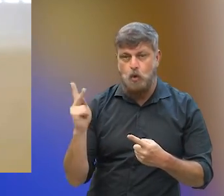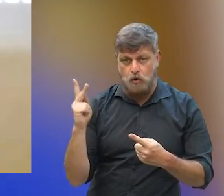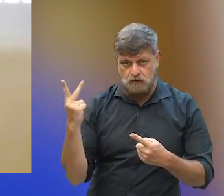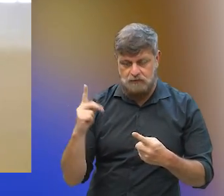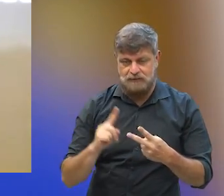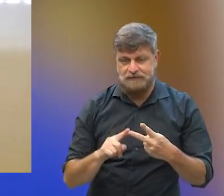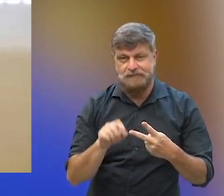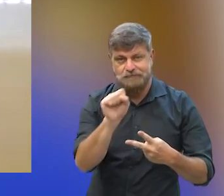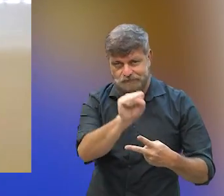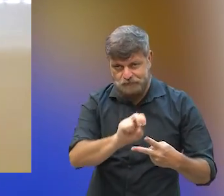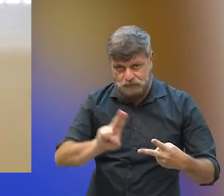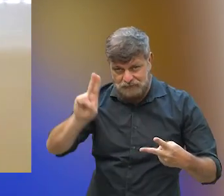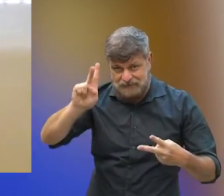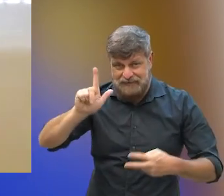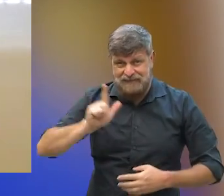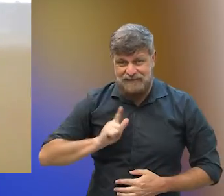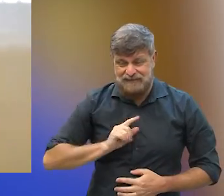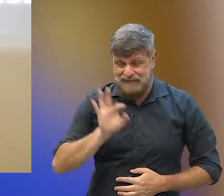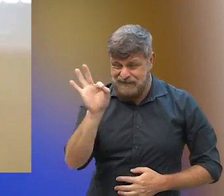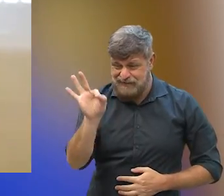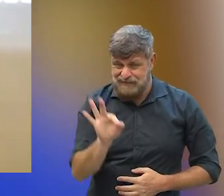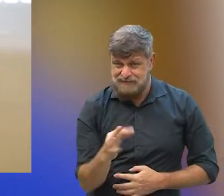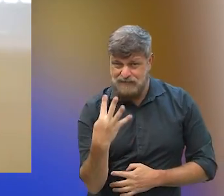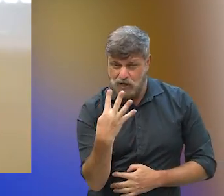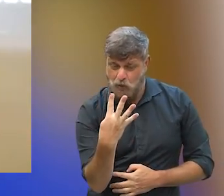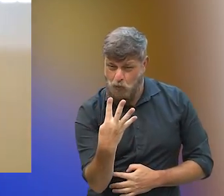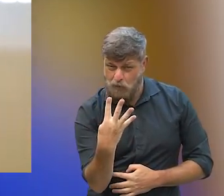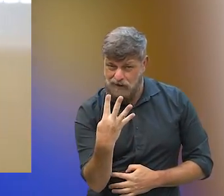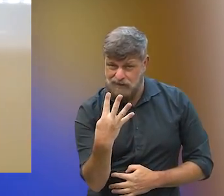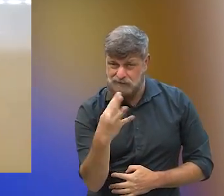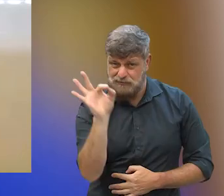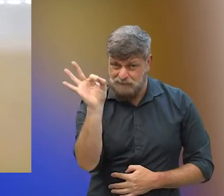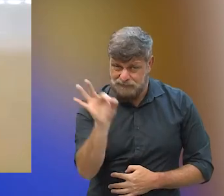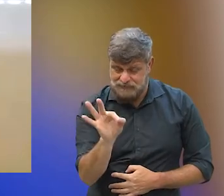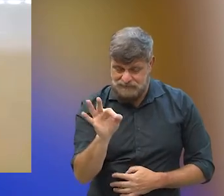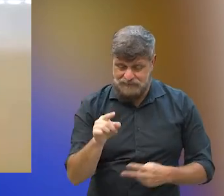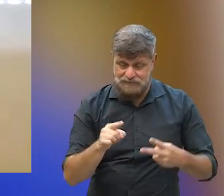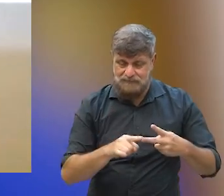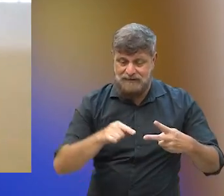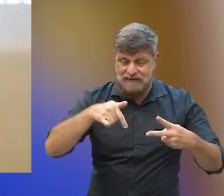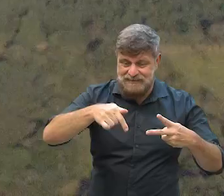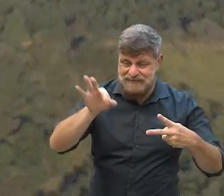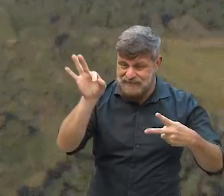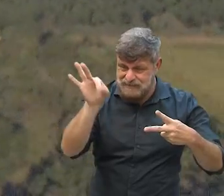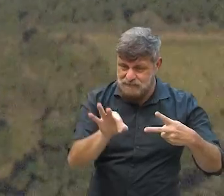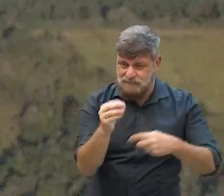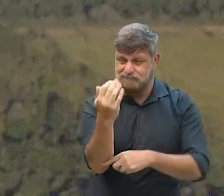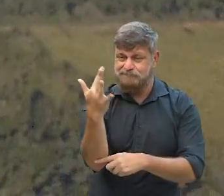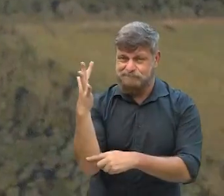e Sumaré, que tem índices de 4% e 7% de vegetação nativa.